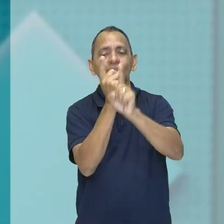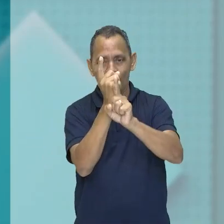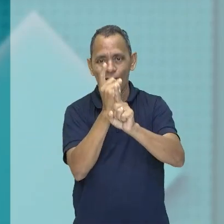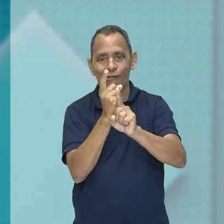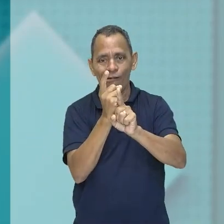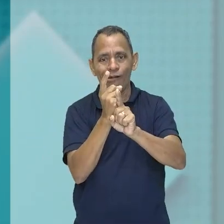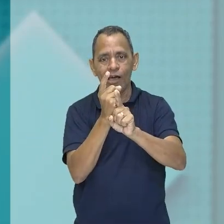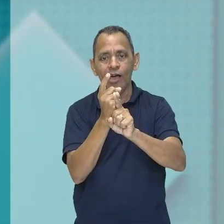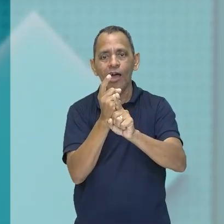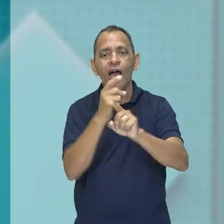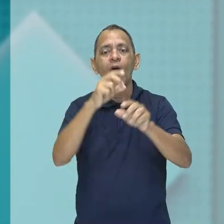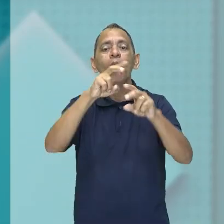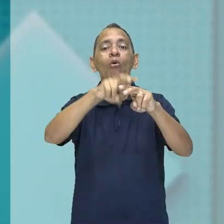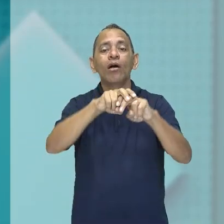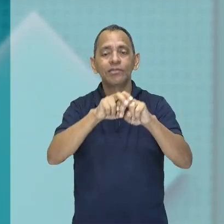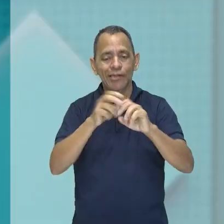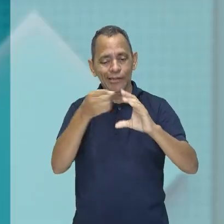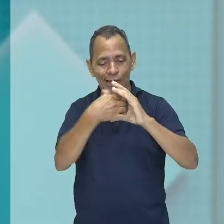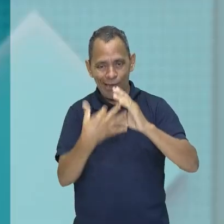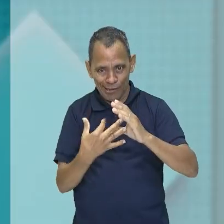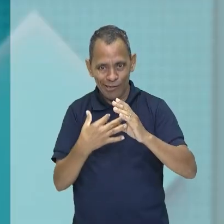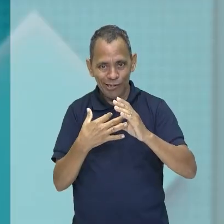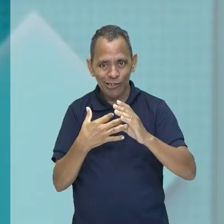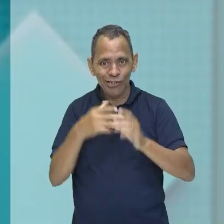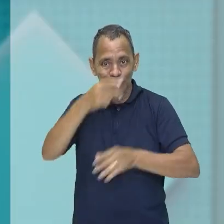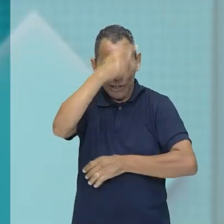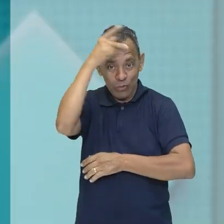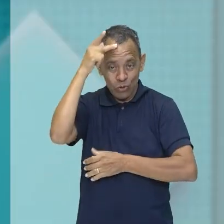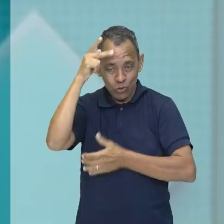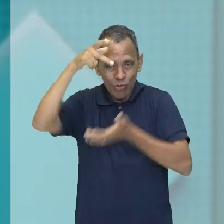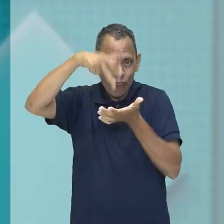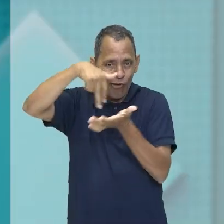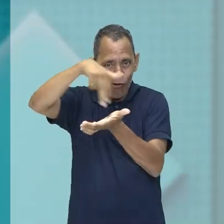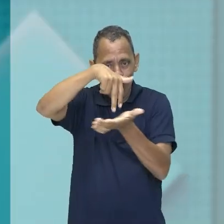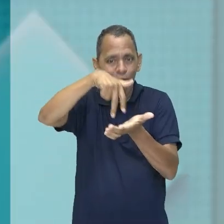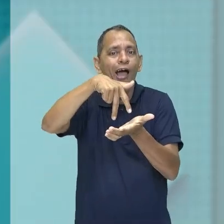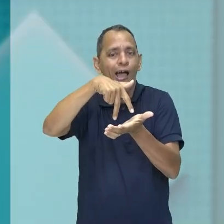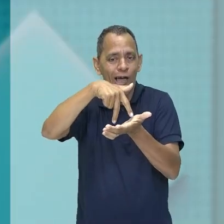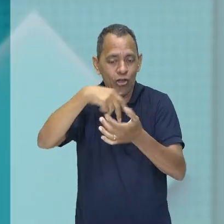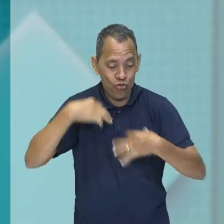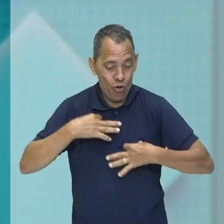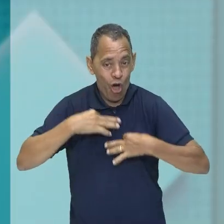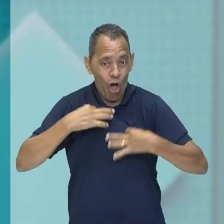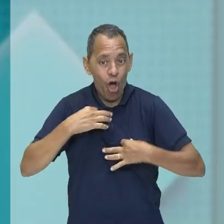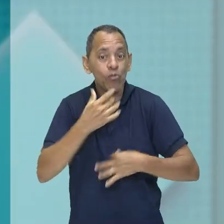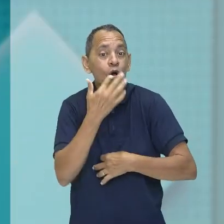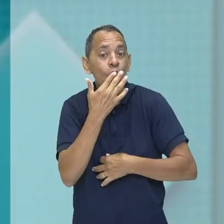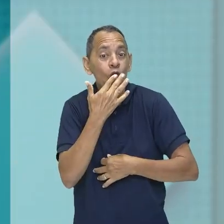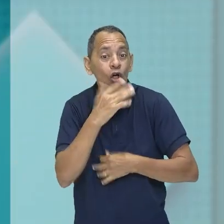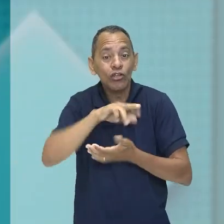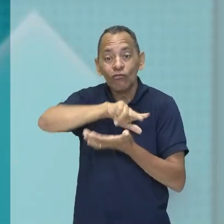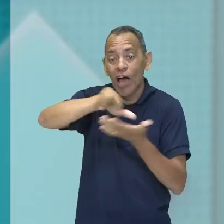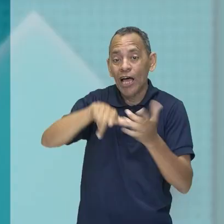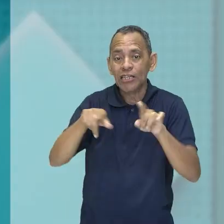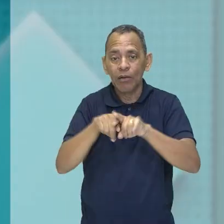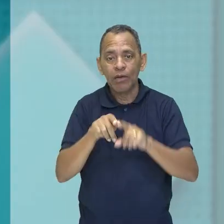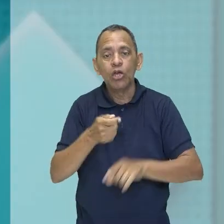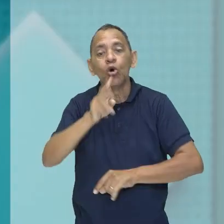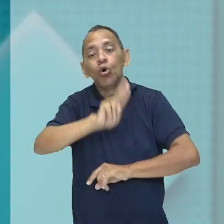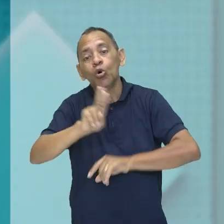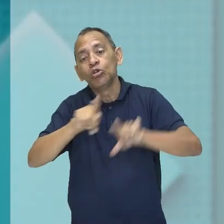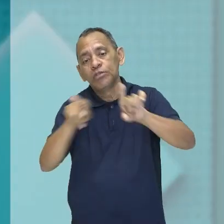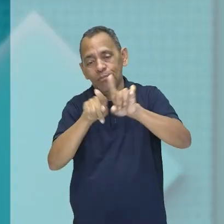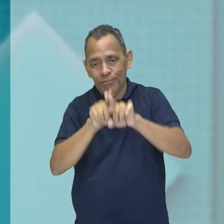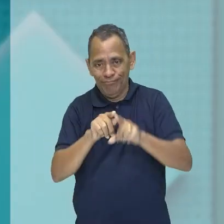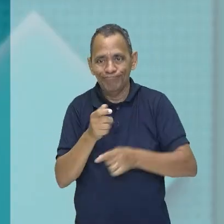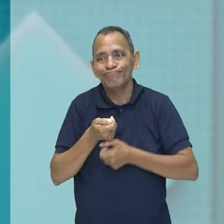Pelas características dos dançarinos, que tem uma roupa colorida, e eles usam também uma sombrinha colorida